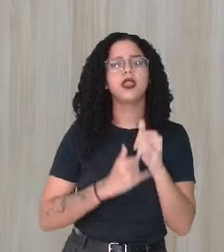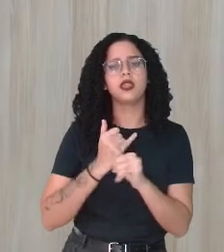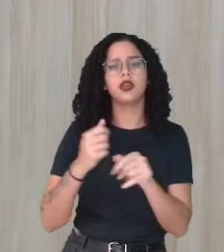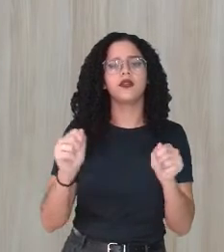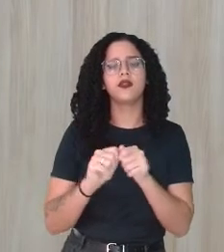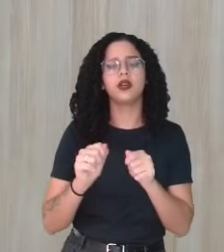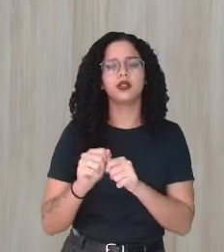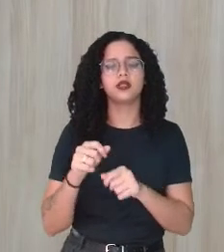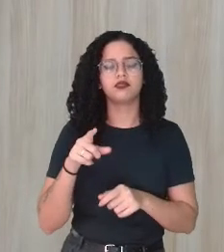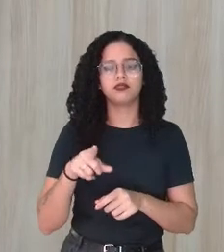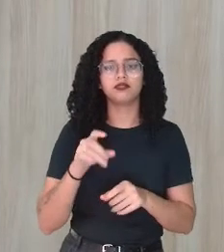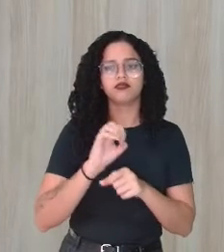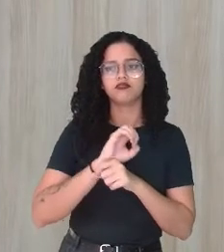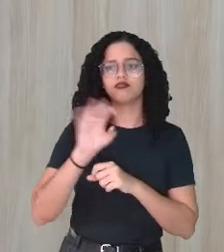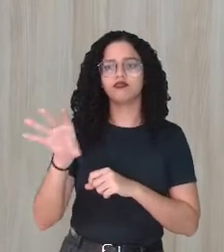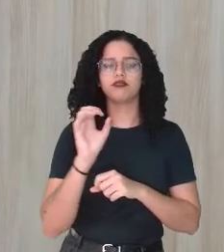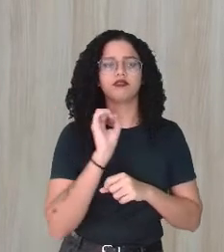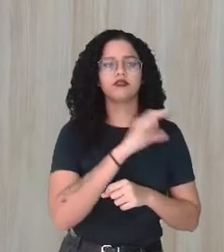faz com que essa